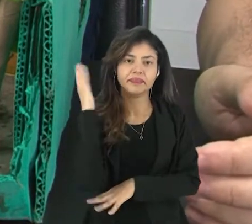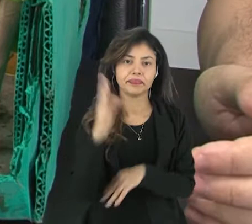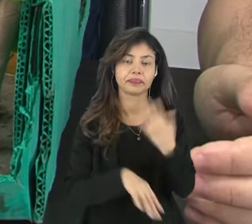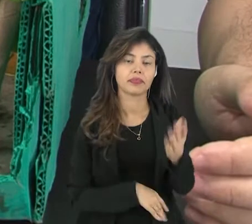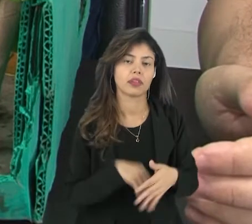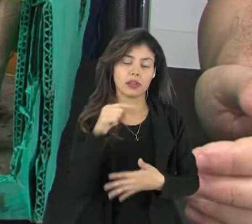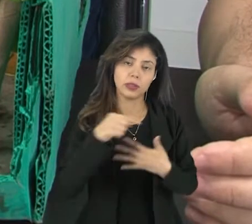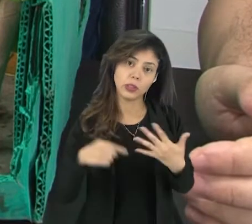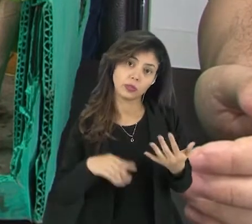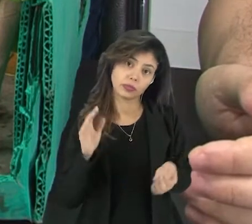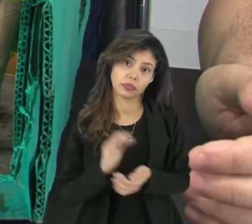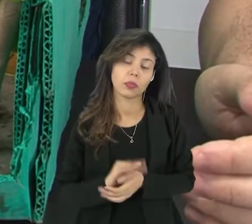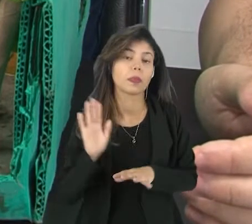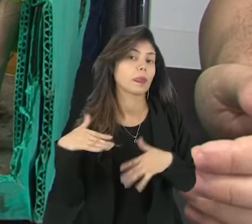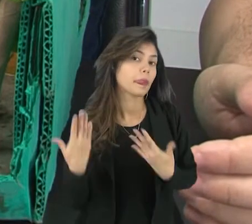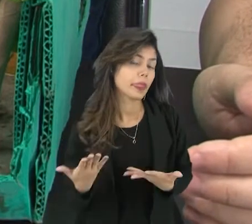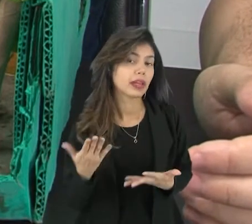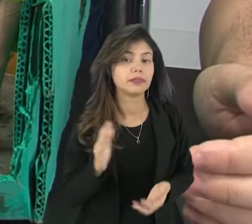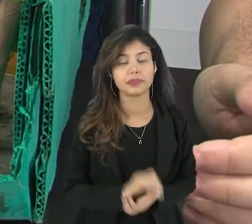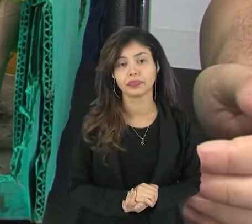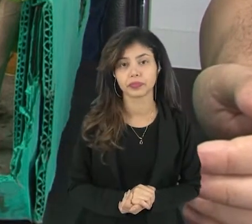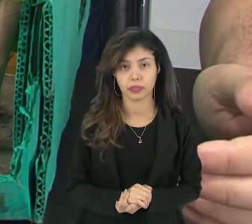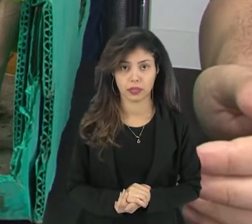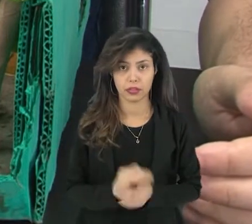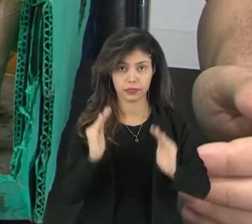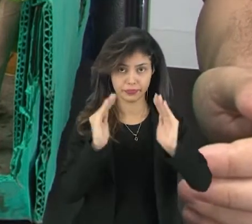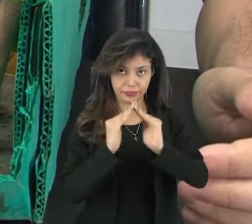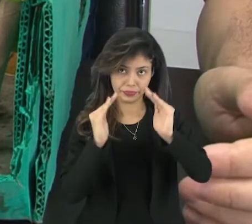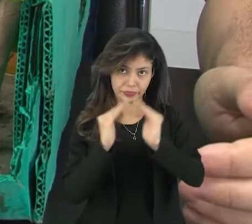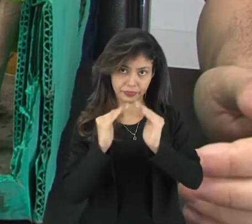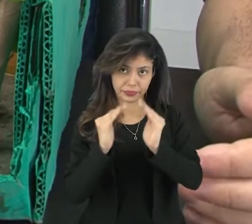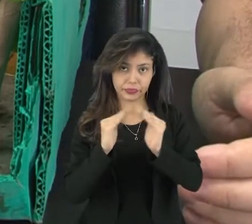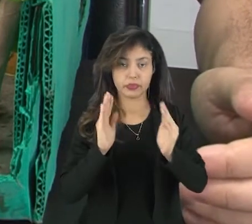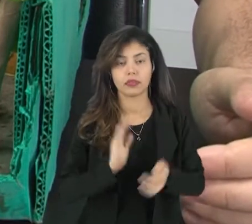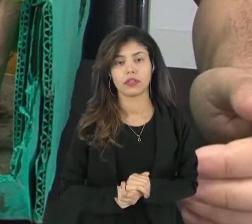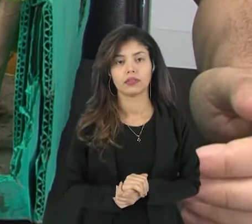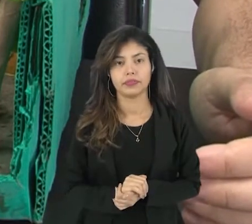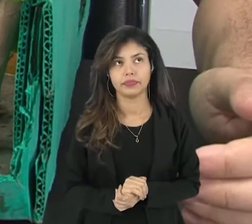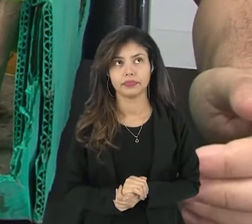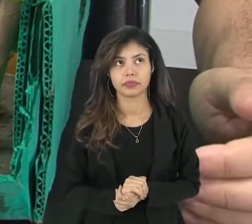não são naturais são quais? Ó, nós temos as casinhas,